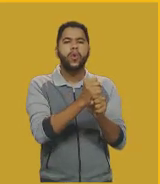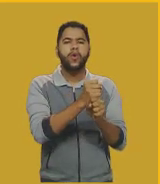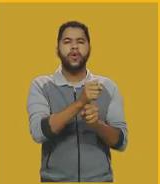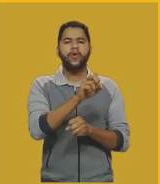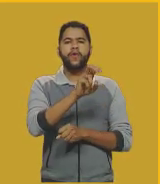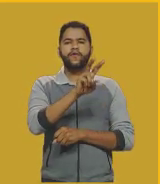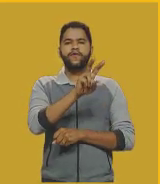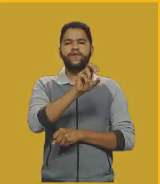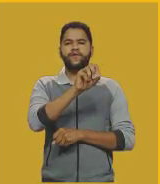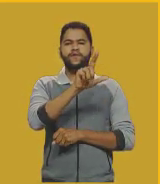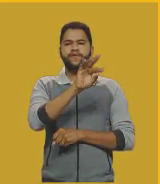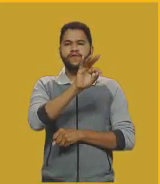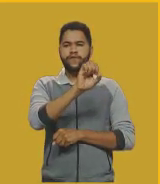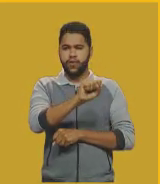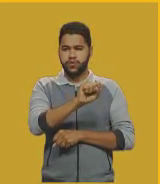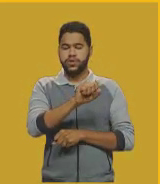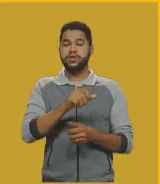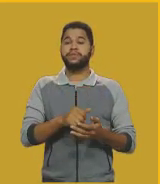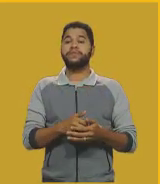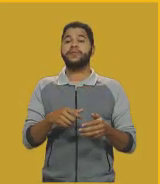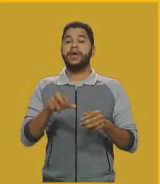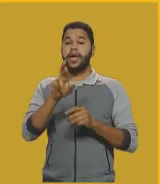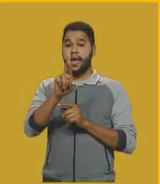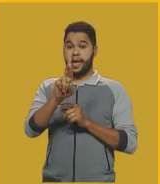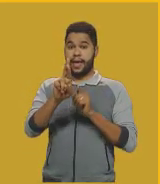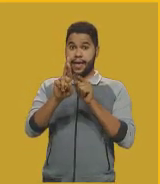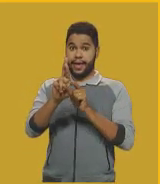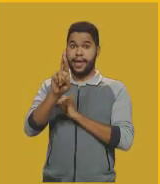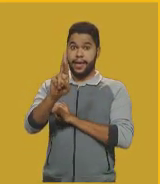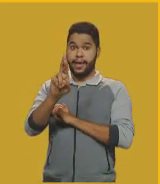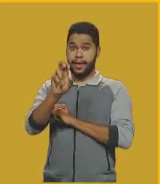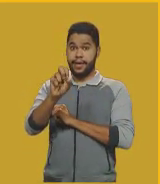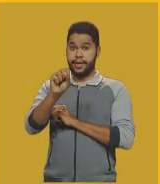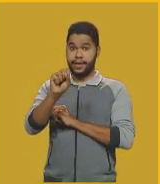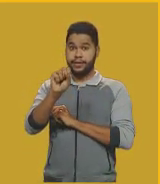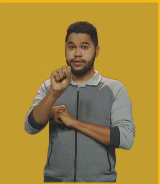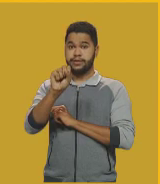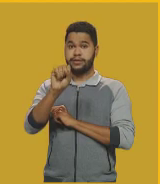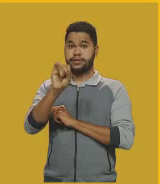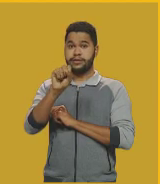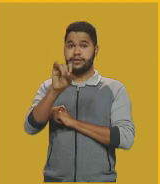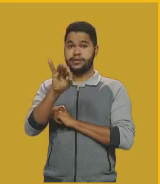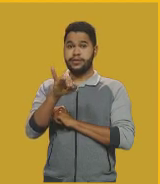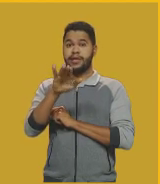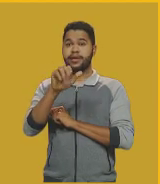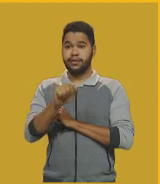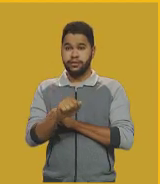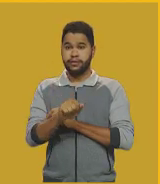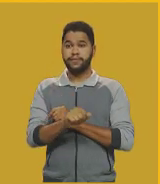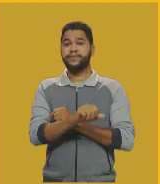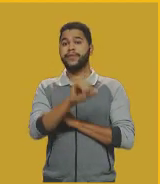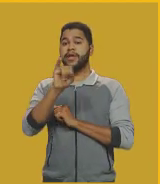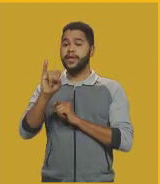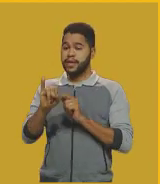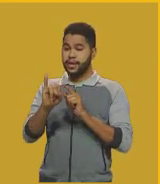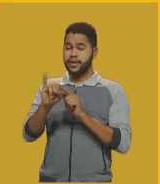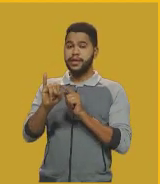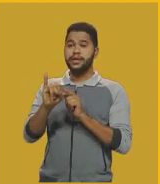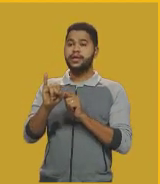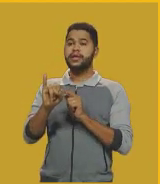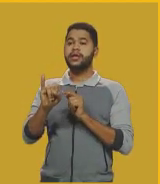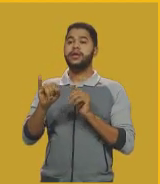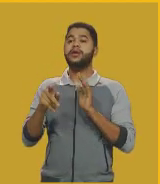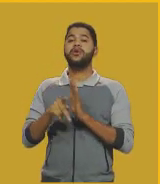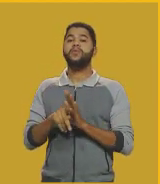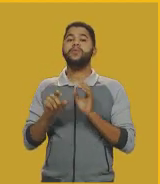nossa resistência elétrica, medida em ohms. E corrente elétrica, I, que é